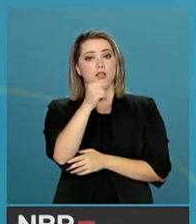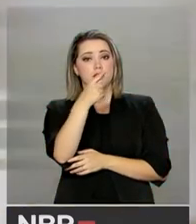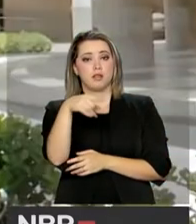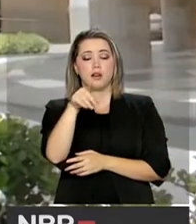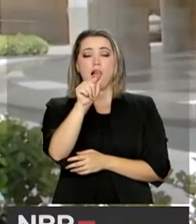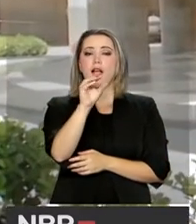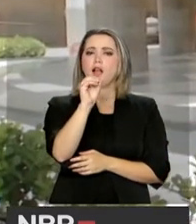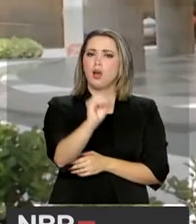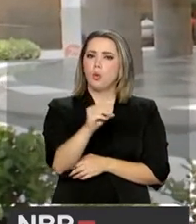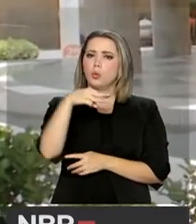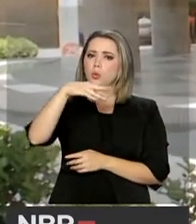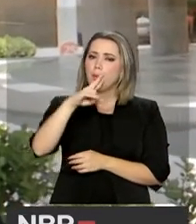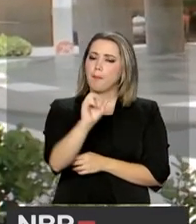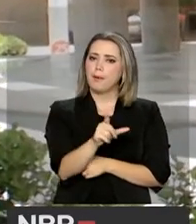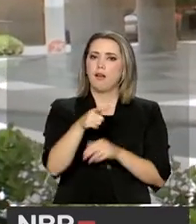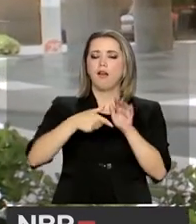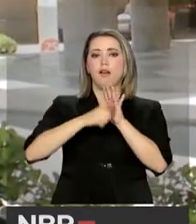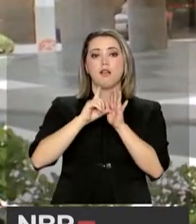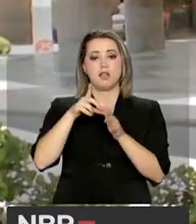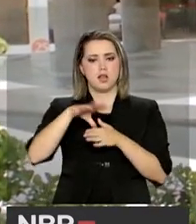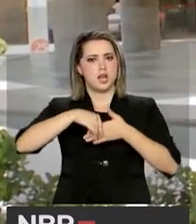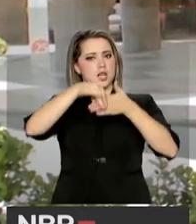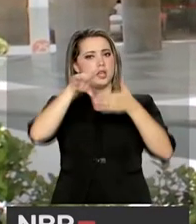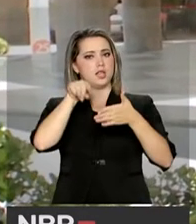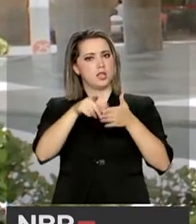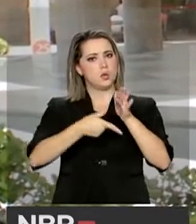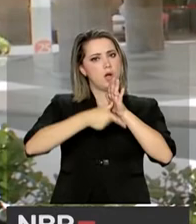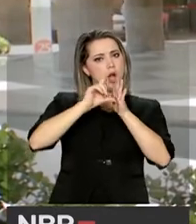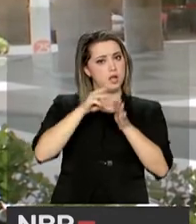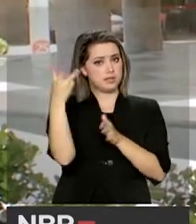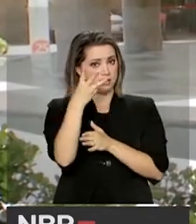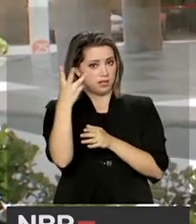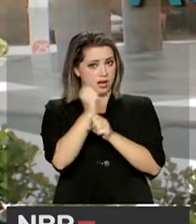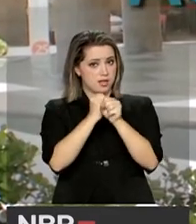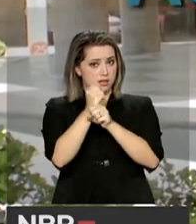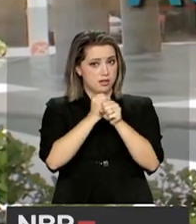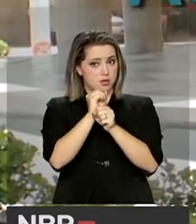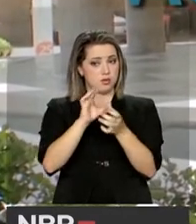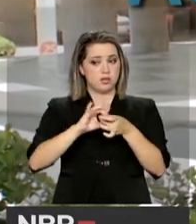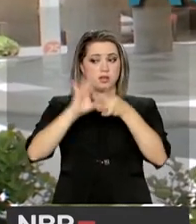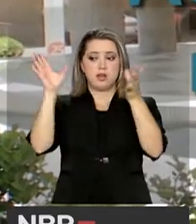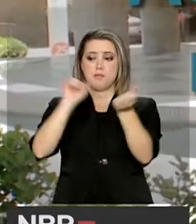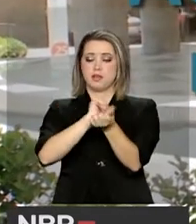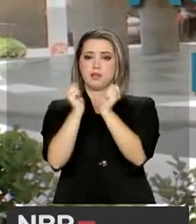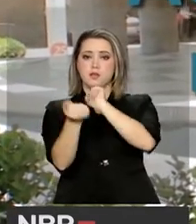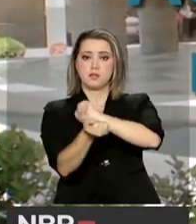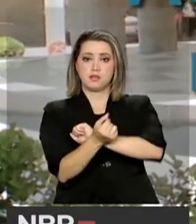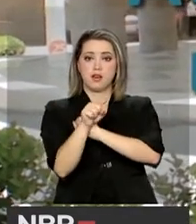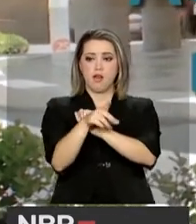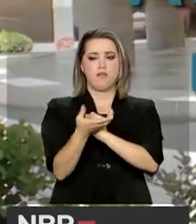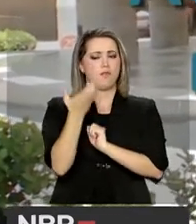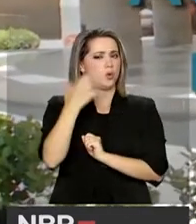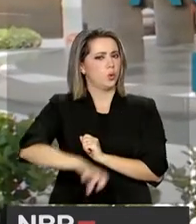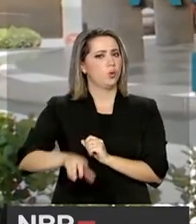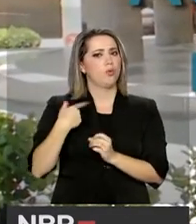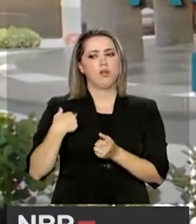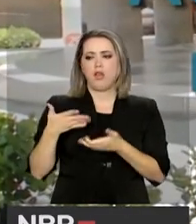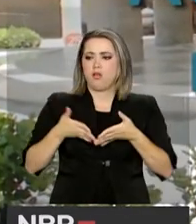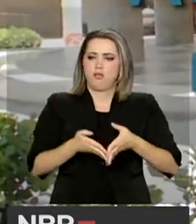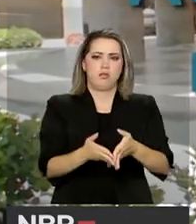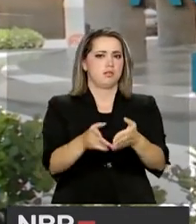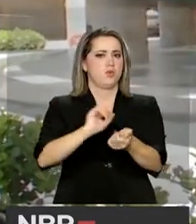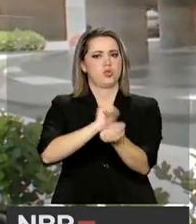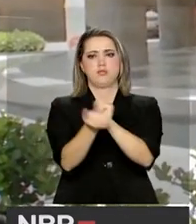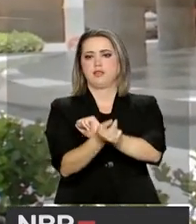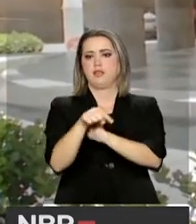o país libertasse seus escravos, 3 anos antes, disse: aqui desse porto não transportaremos mais escravos.